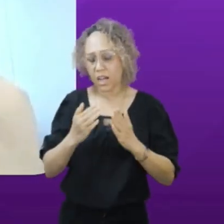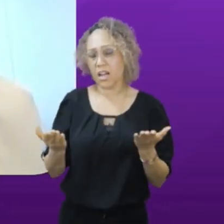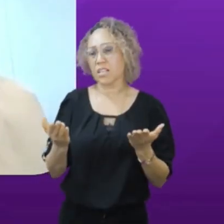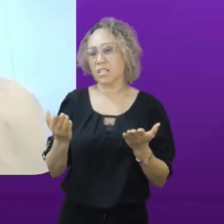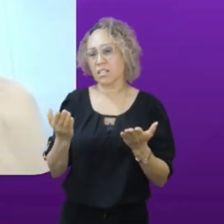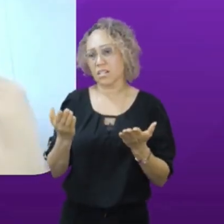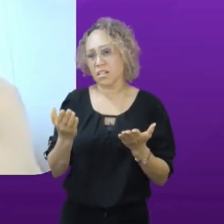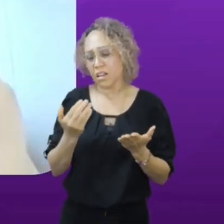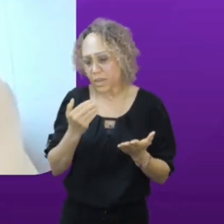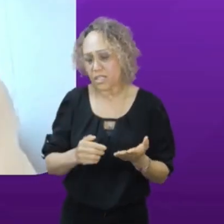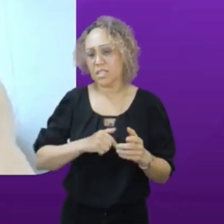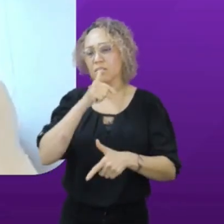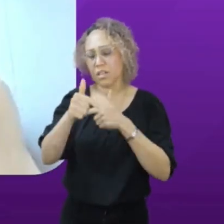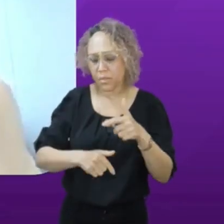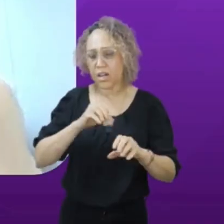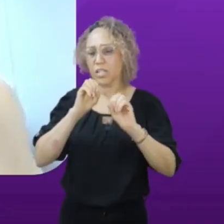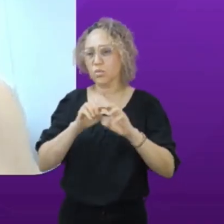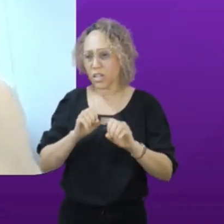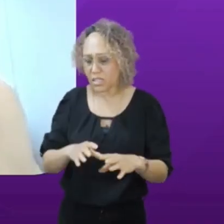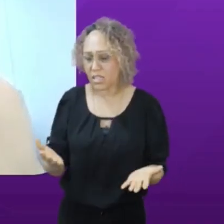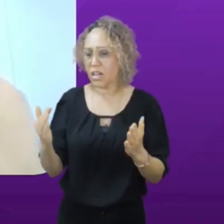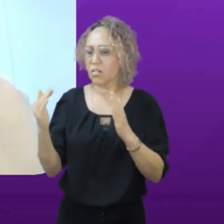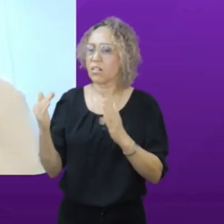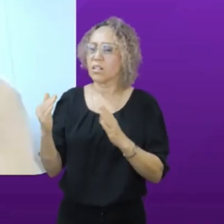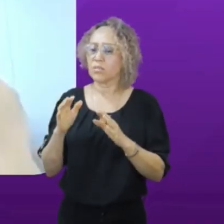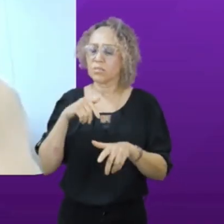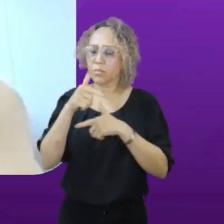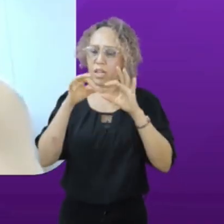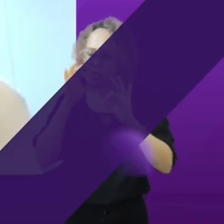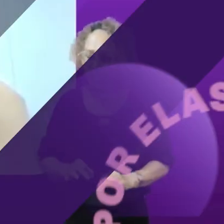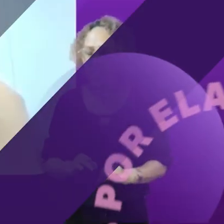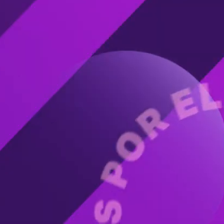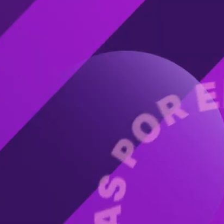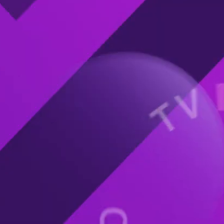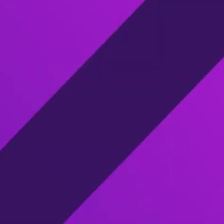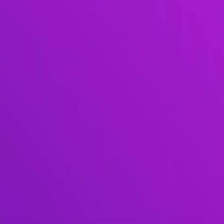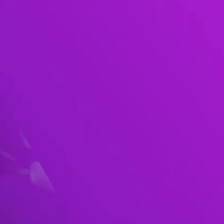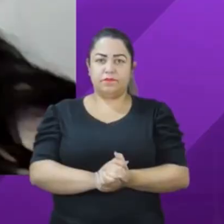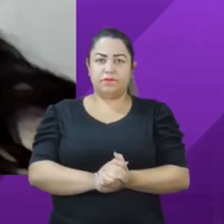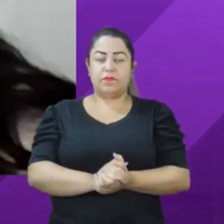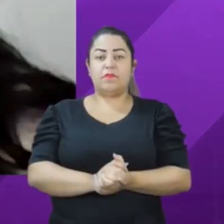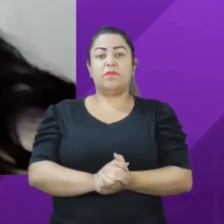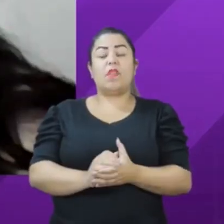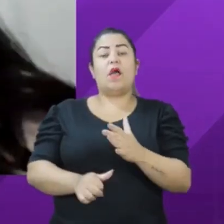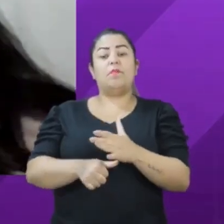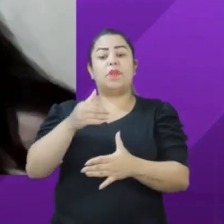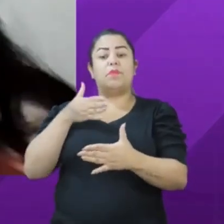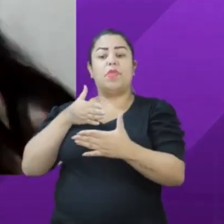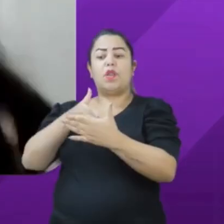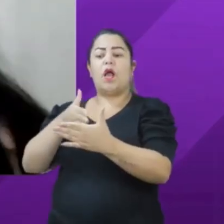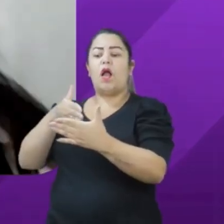o direito ao trabalho, né? O trabalho digno, né? A justiça, a liberdade. A primeira barreira, né,